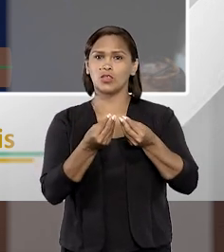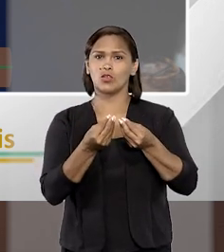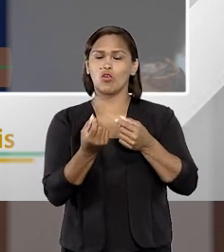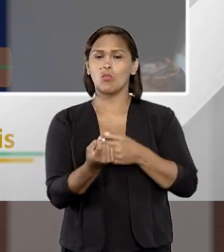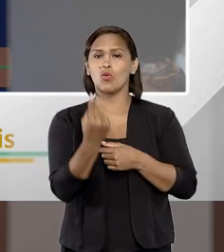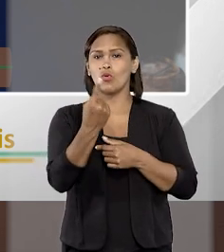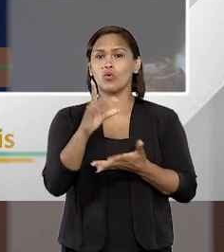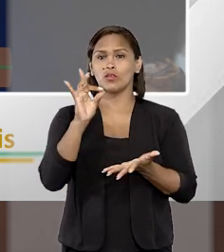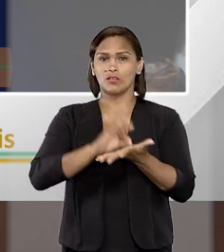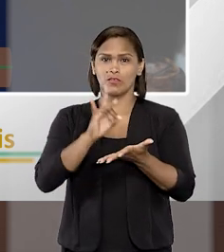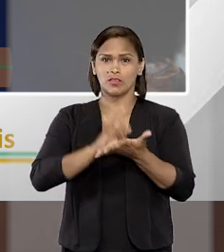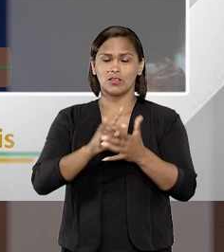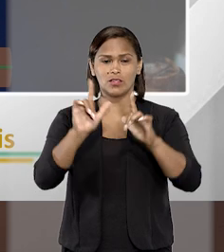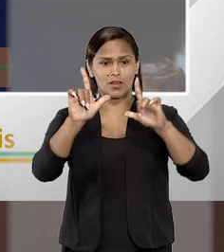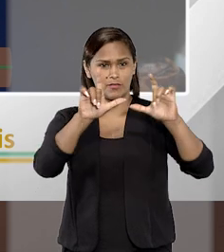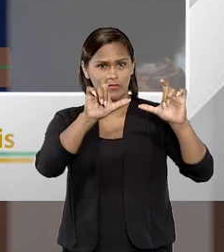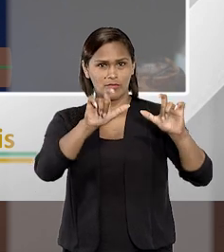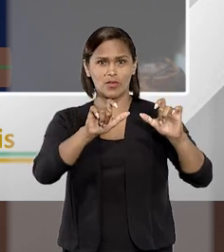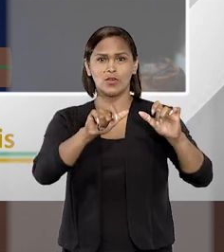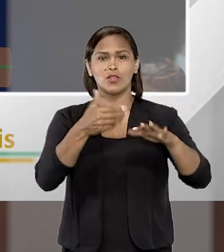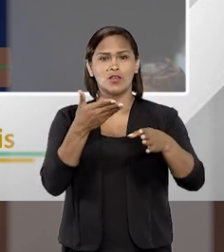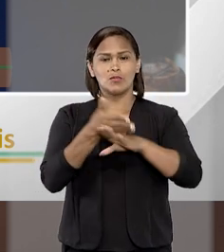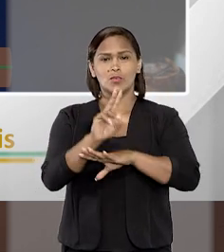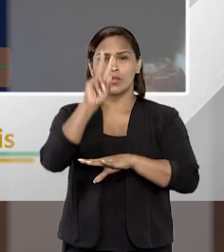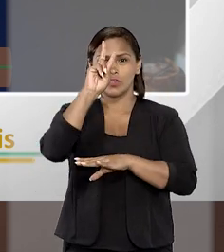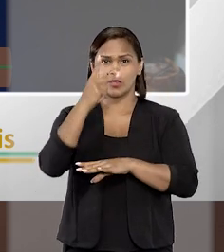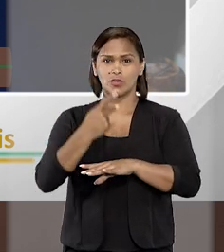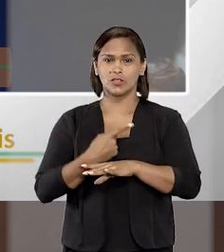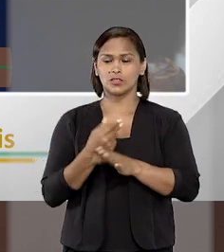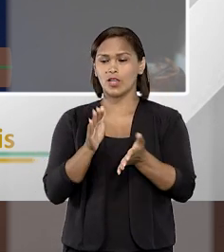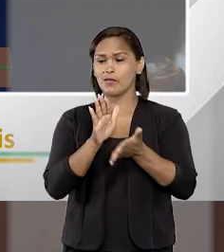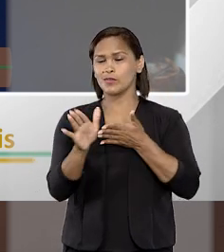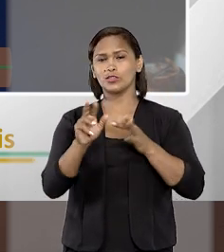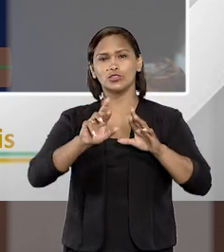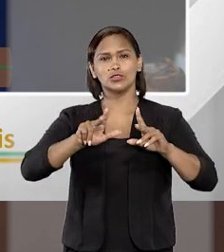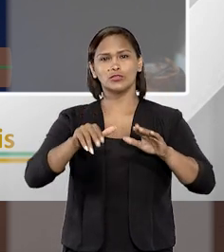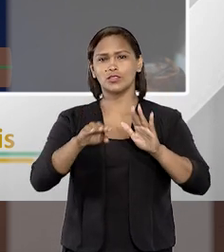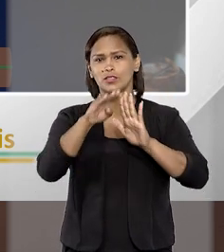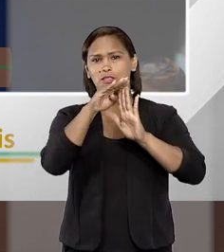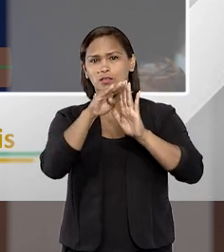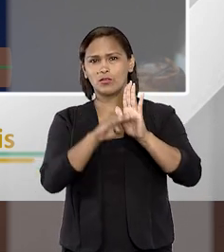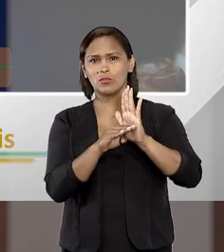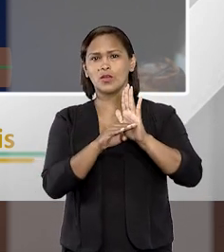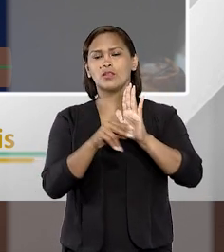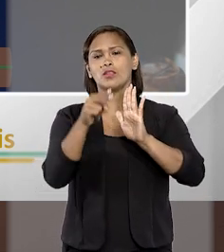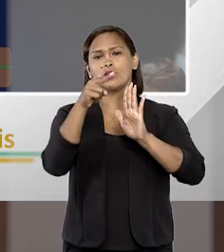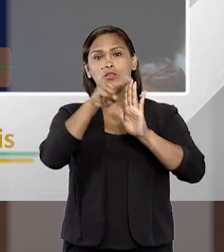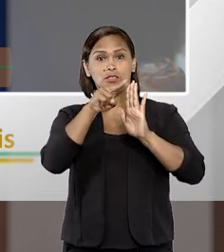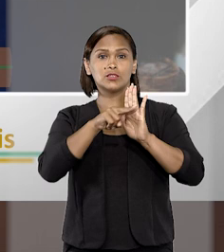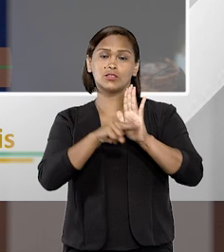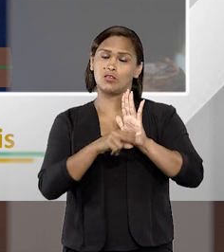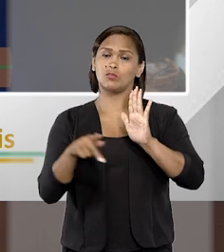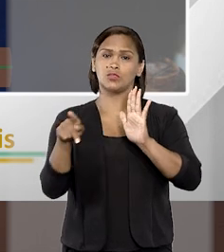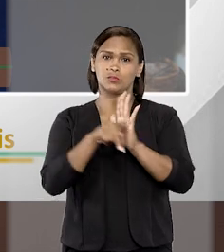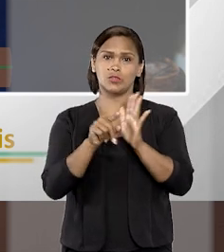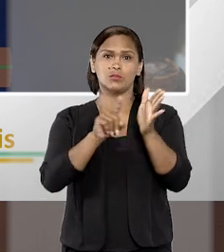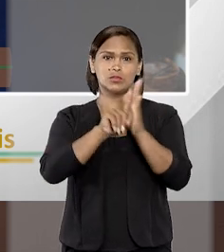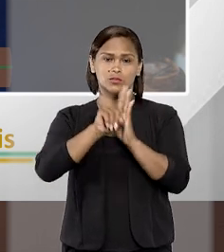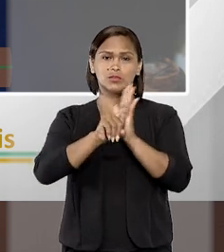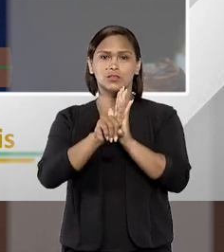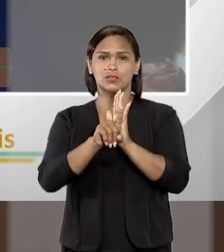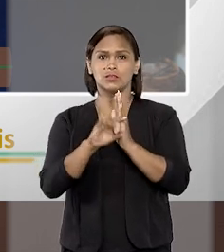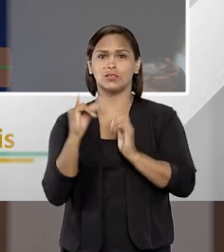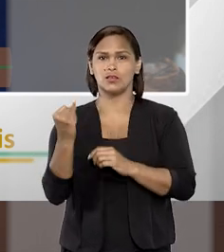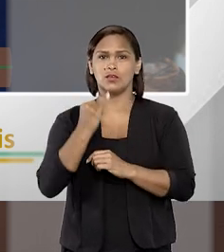e dona essas fotos para fingir um reconhecimento que foge do padrão normativo o